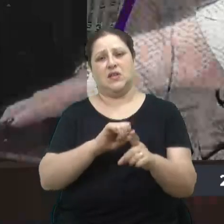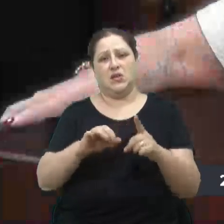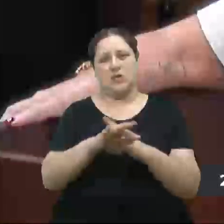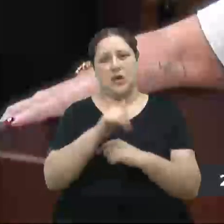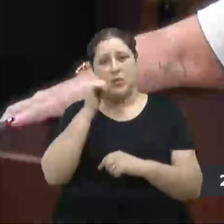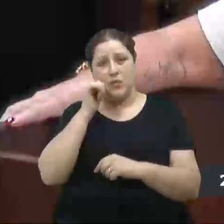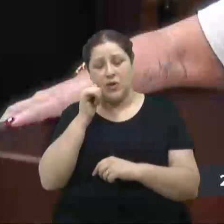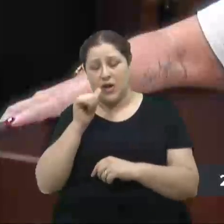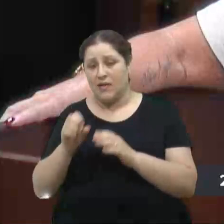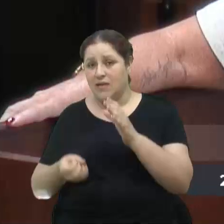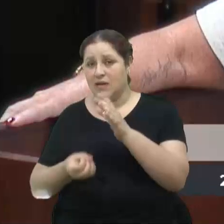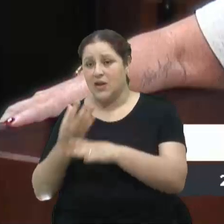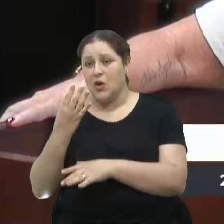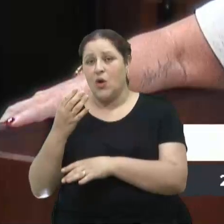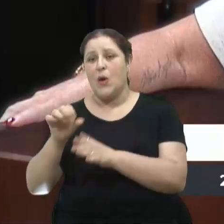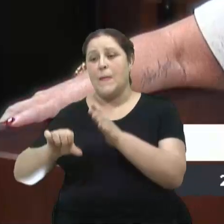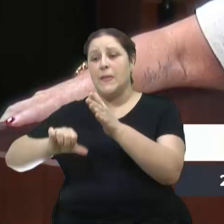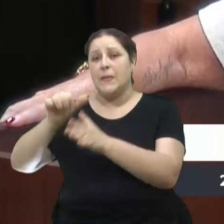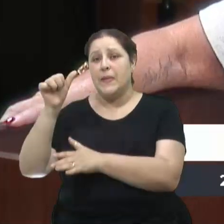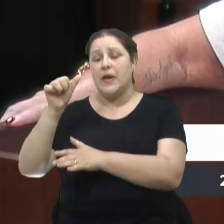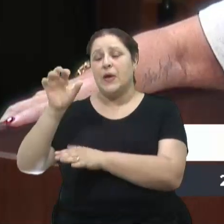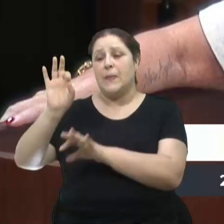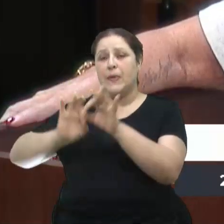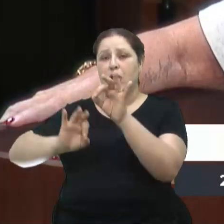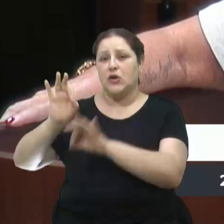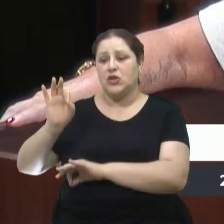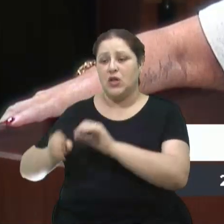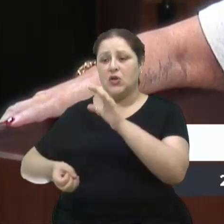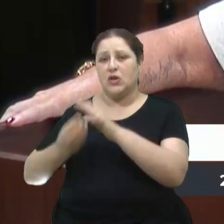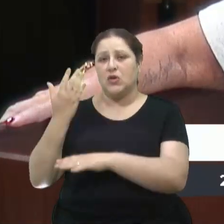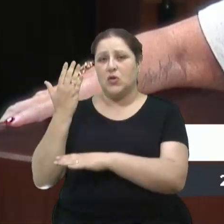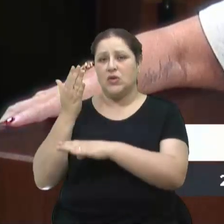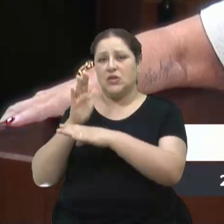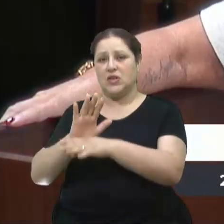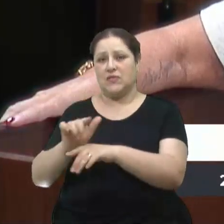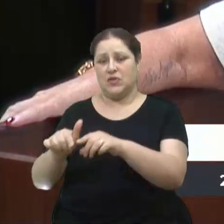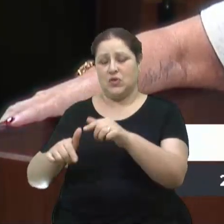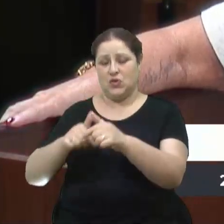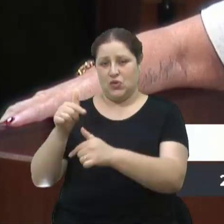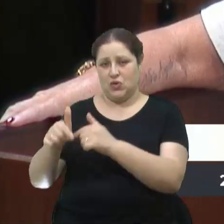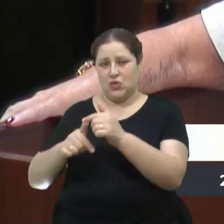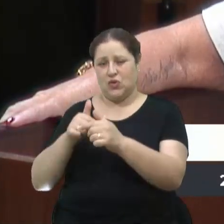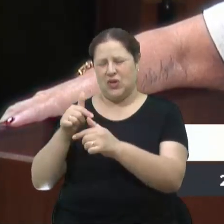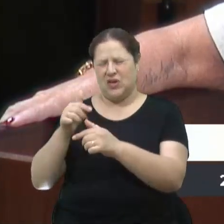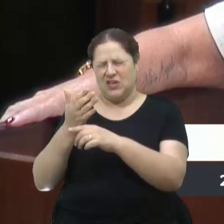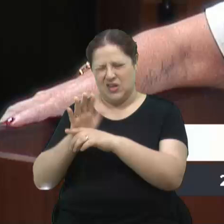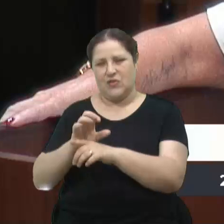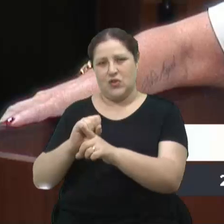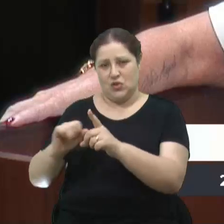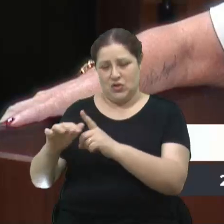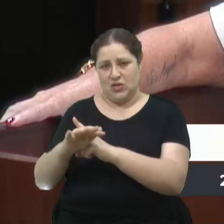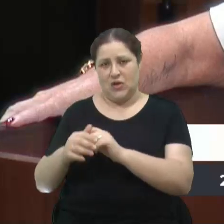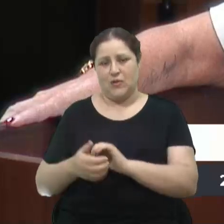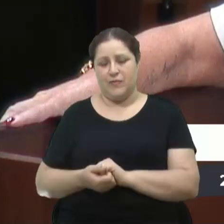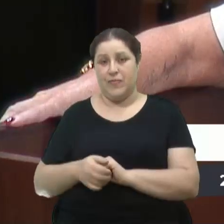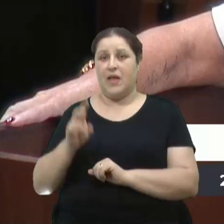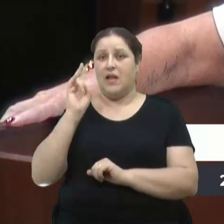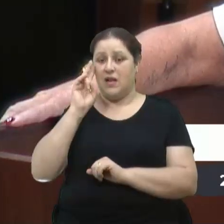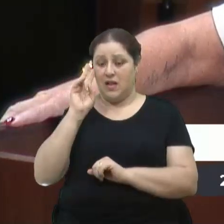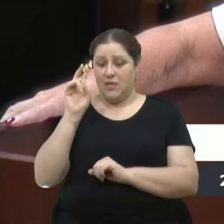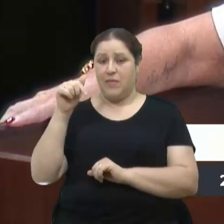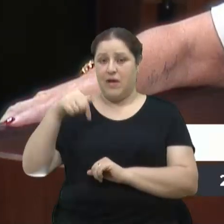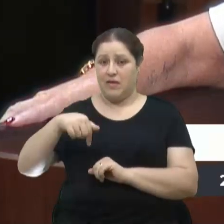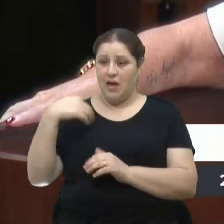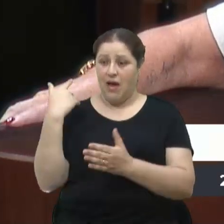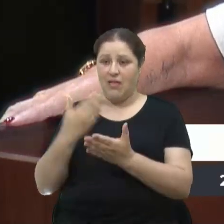projeto para criar o serviço social. Lembrando, que essas também são bandeiras nossas